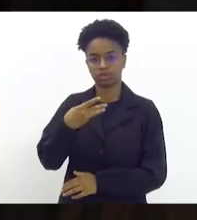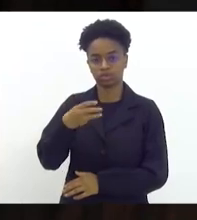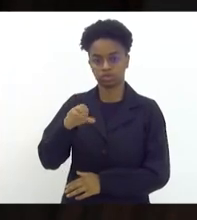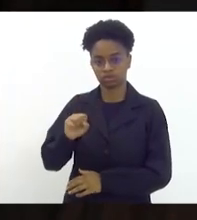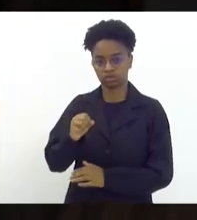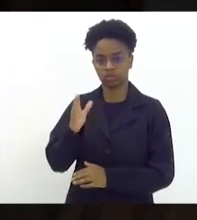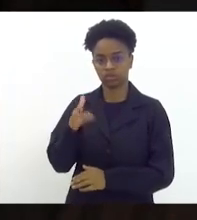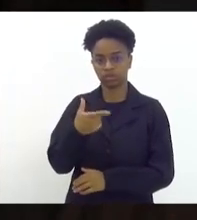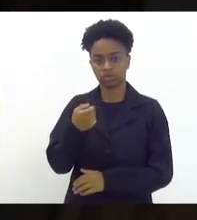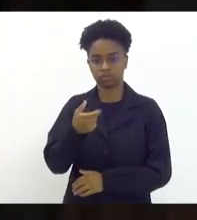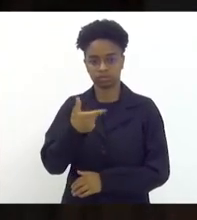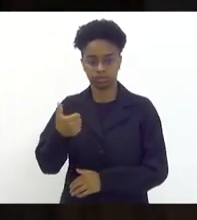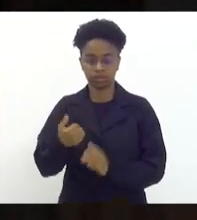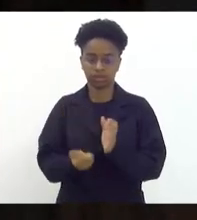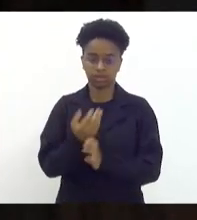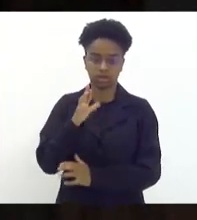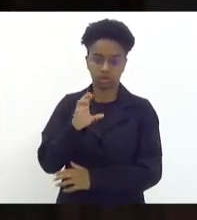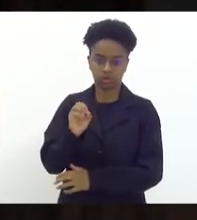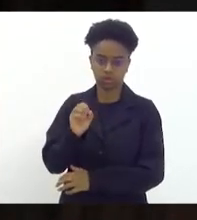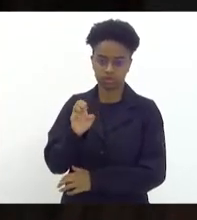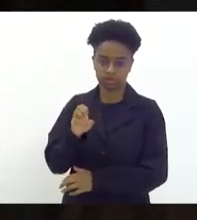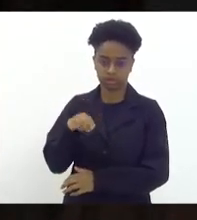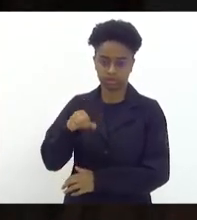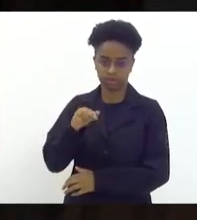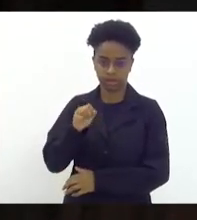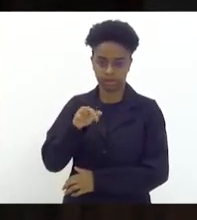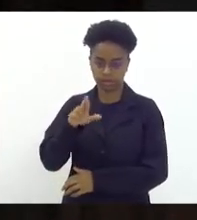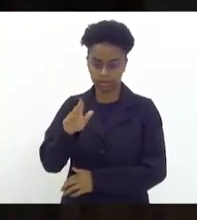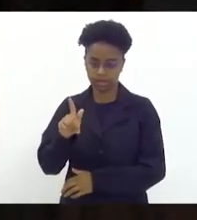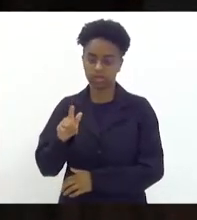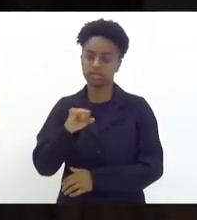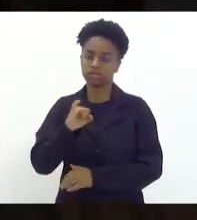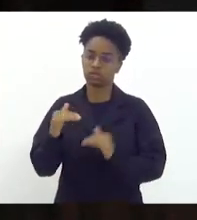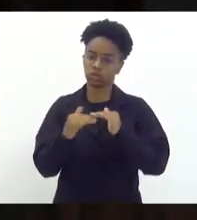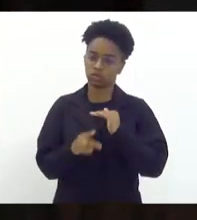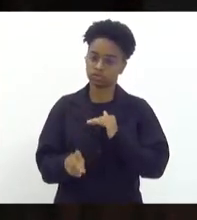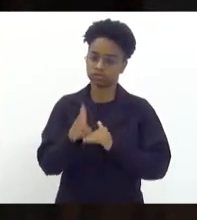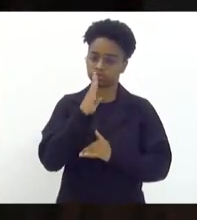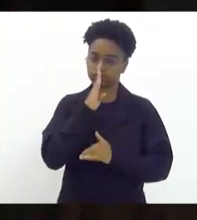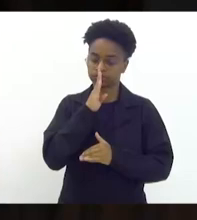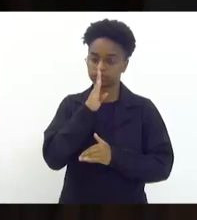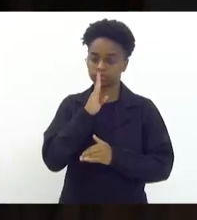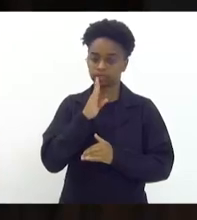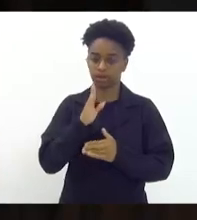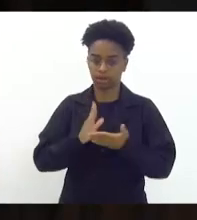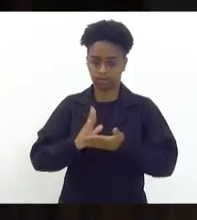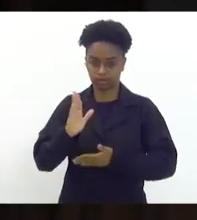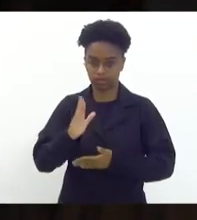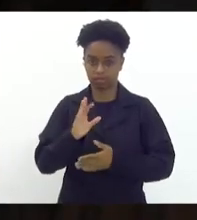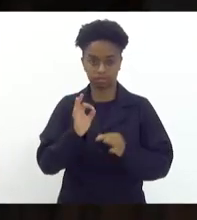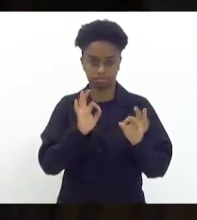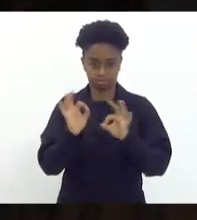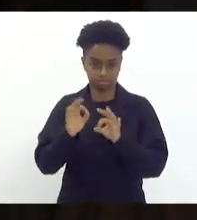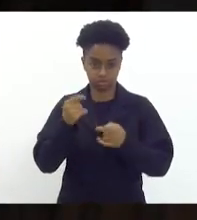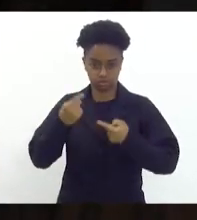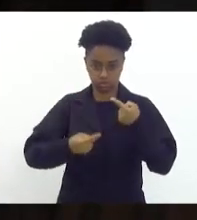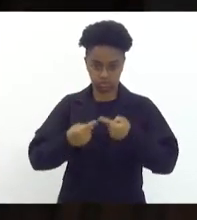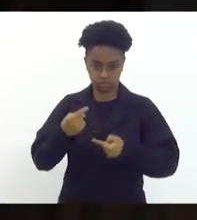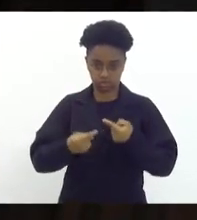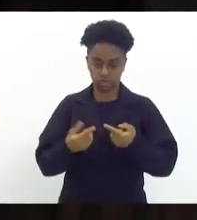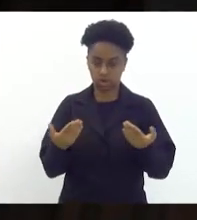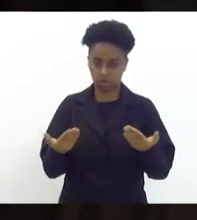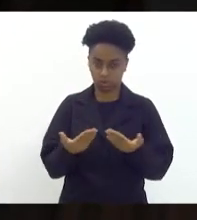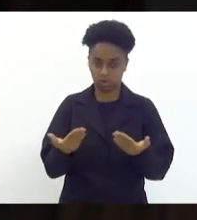do deputado Rosemberg Reis e senhores que a própria moscão aprovado nada mais a venda tratar nós do dia